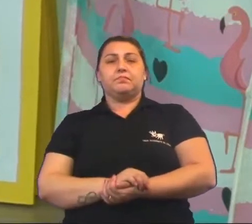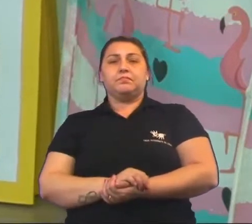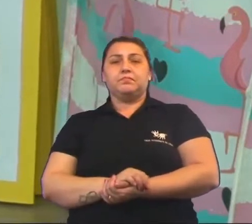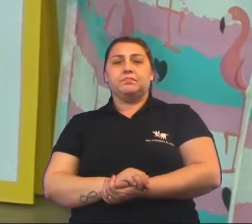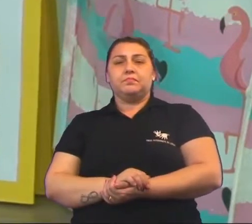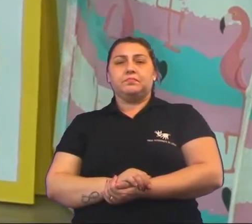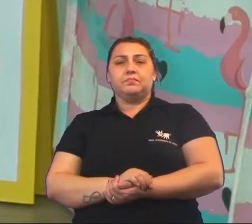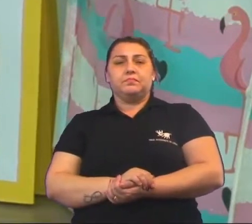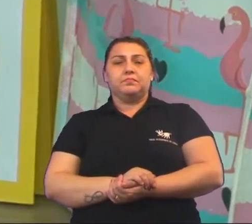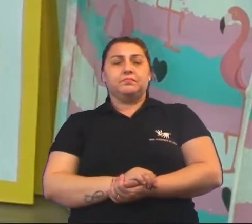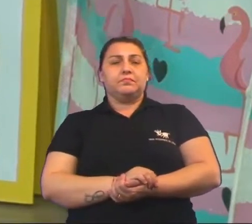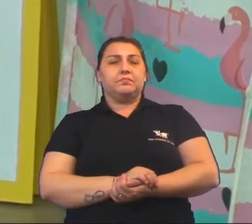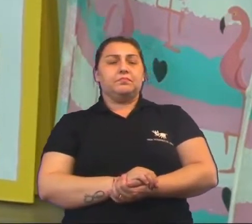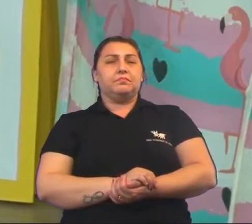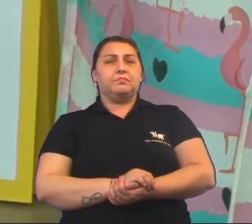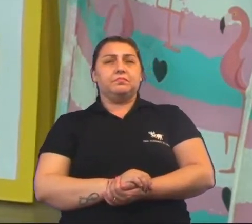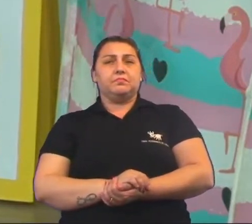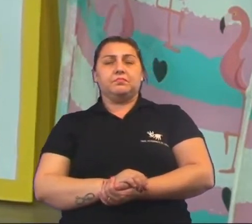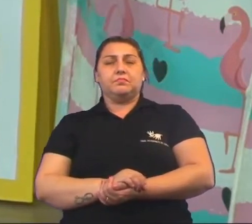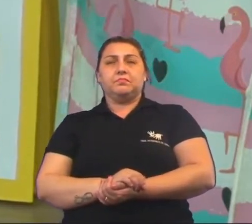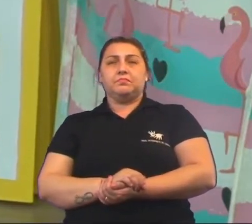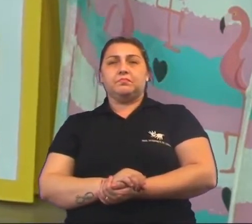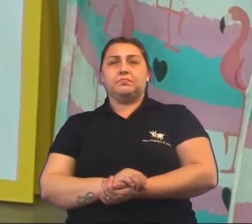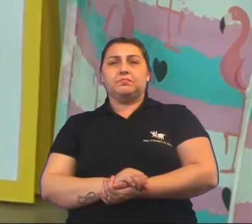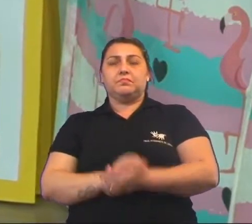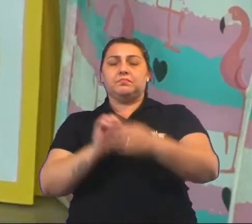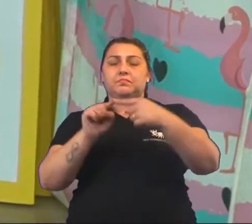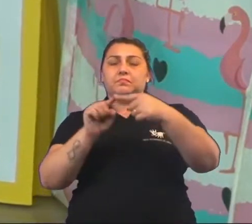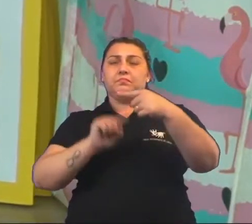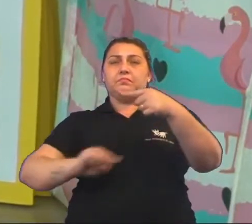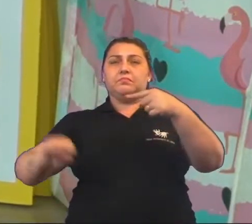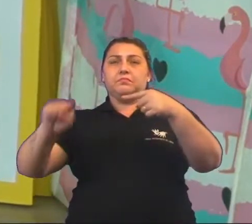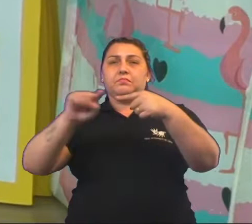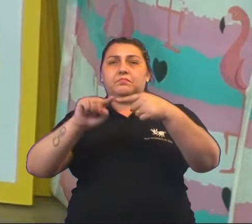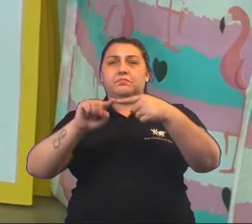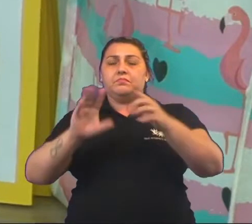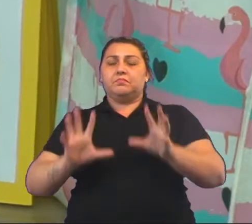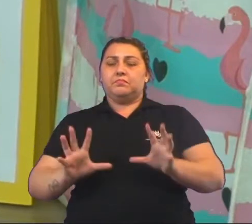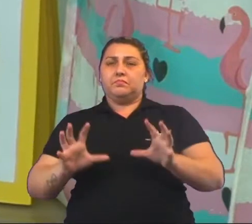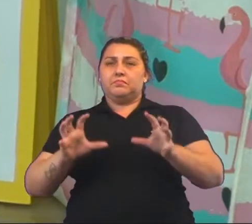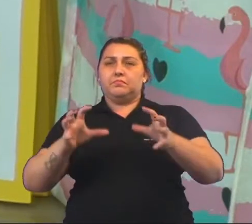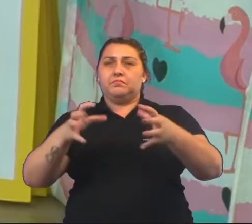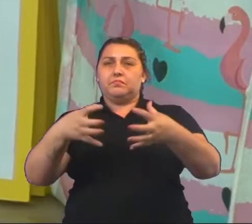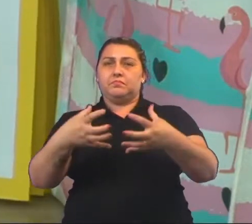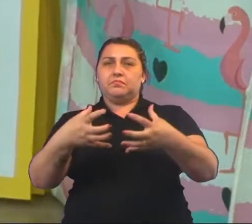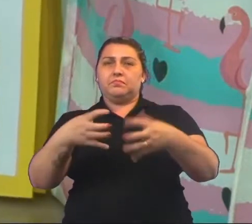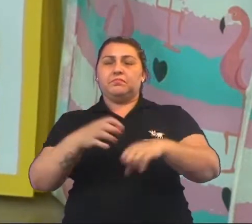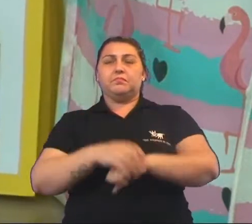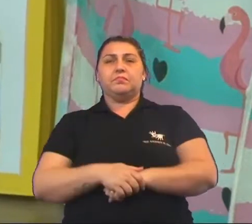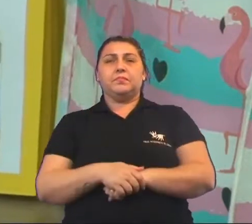observando? É um formato arredondado. Isso mesmo.